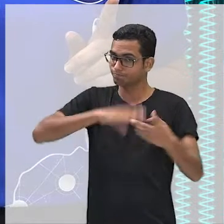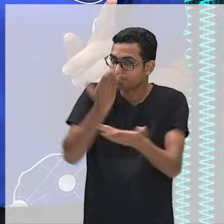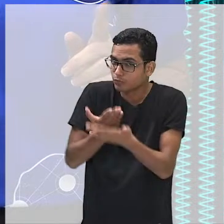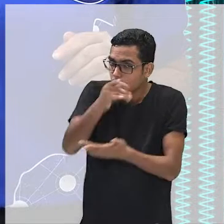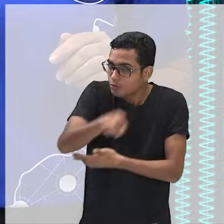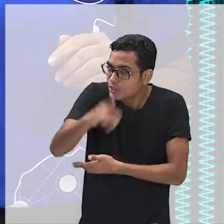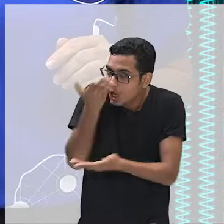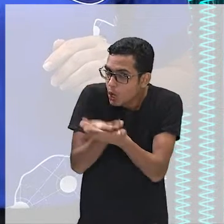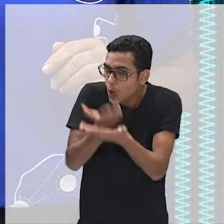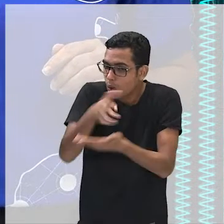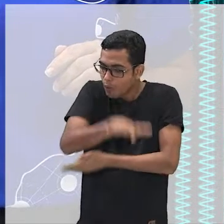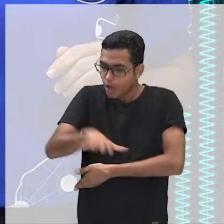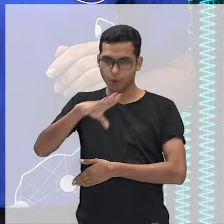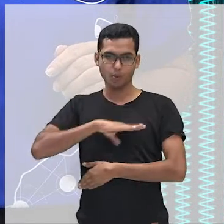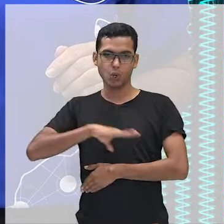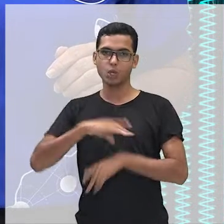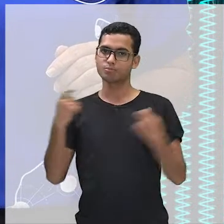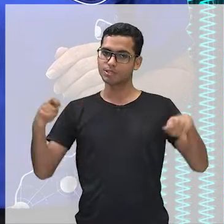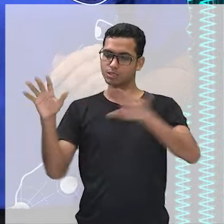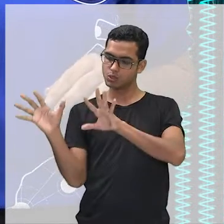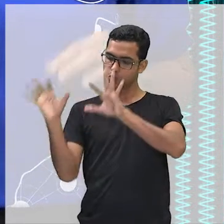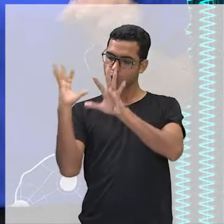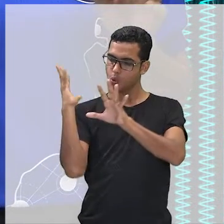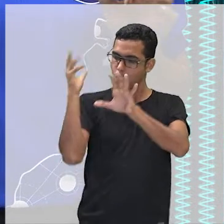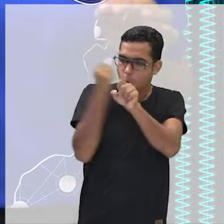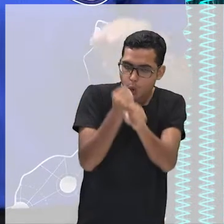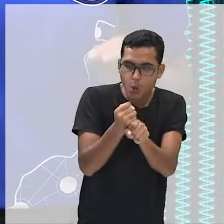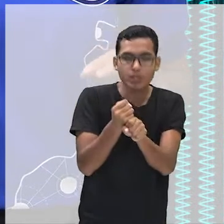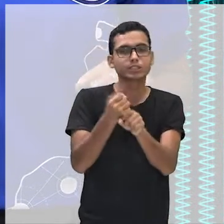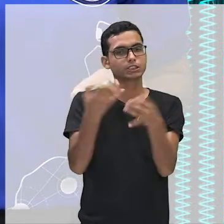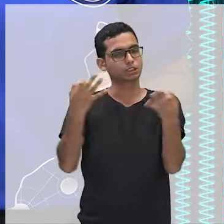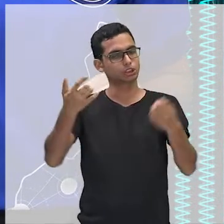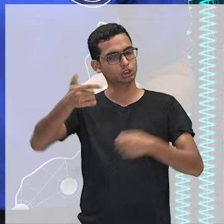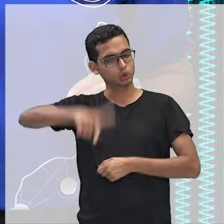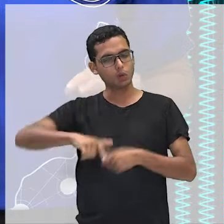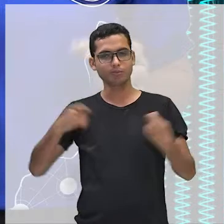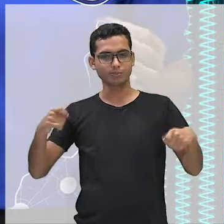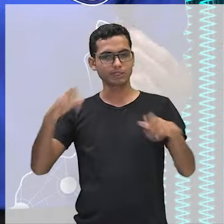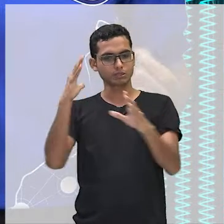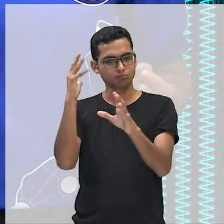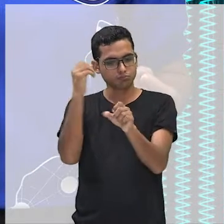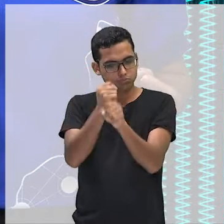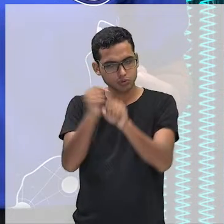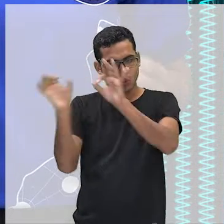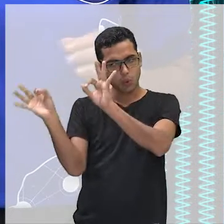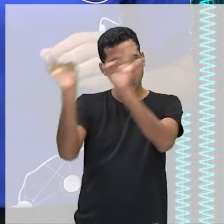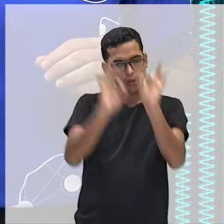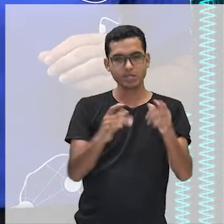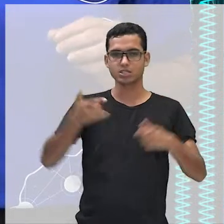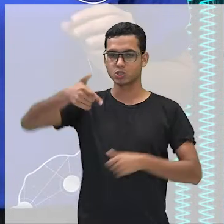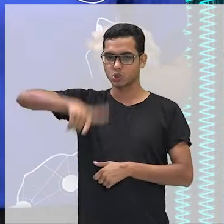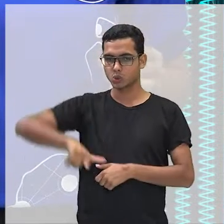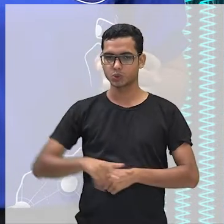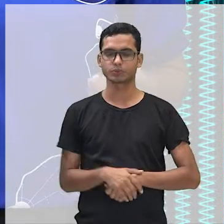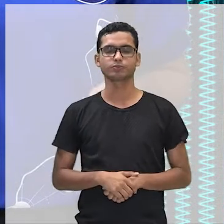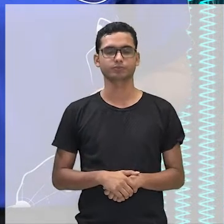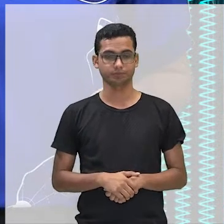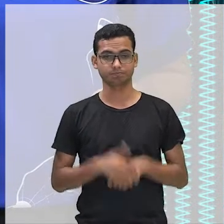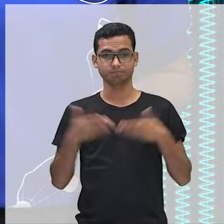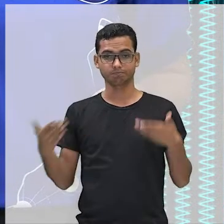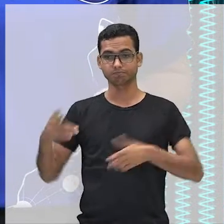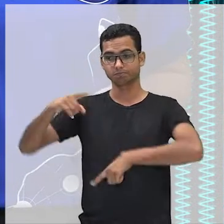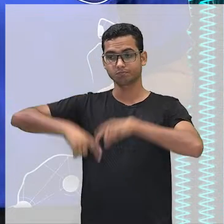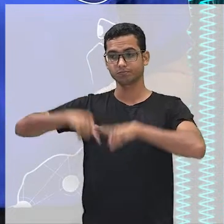uma revisada, viu? Então, eles têm essa função. A função de objeto direto ou